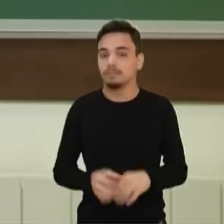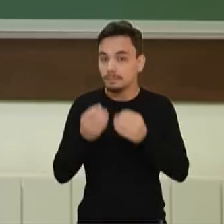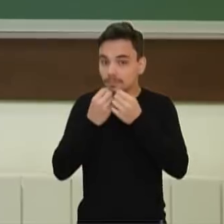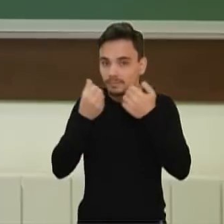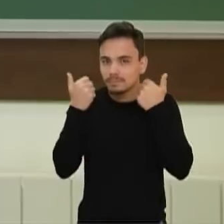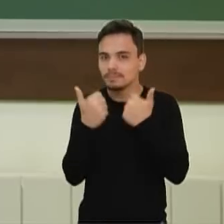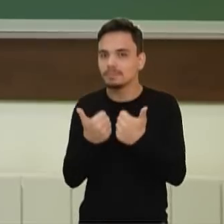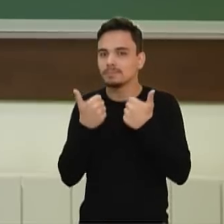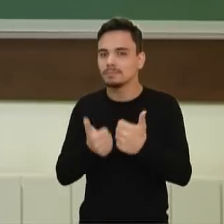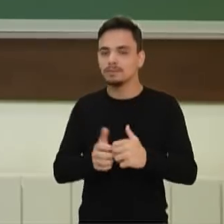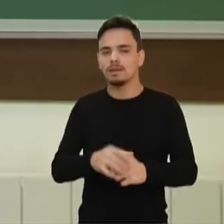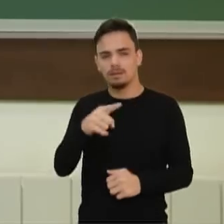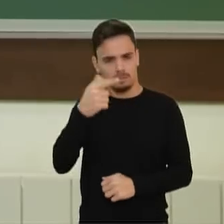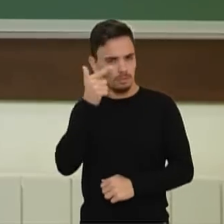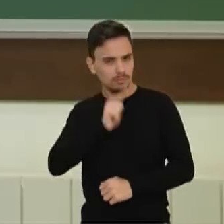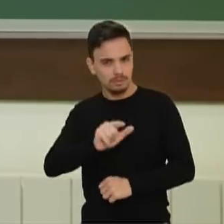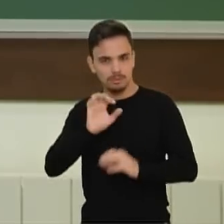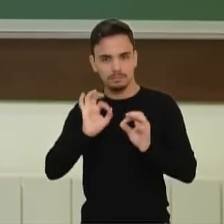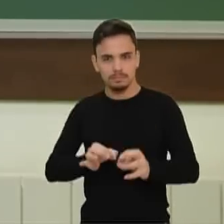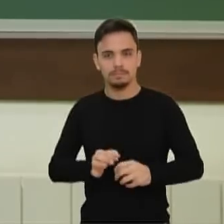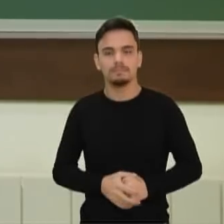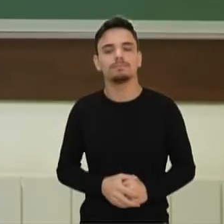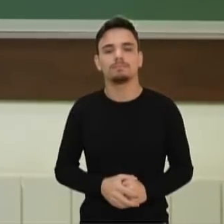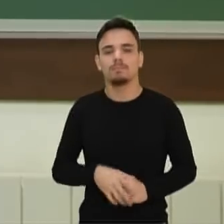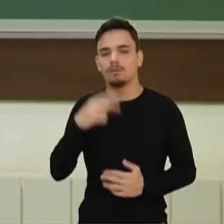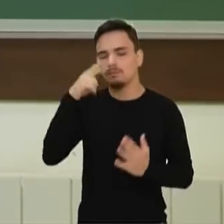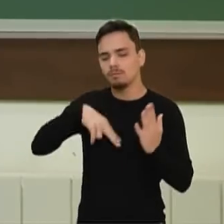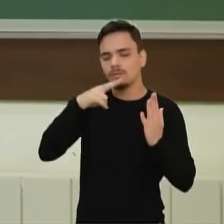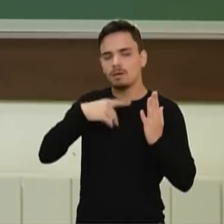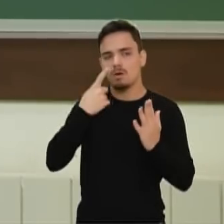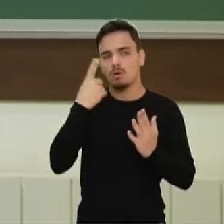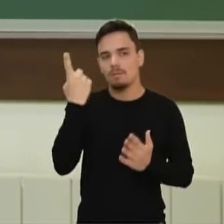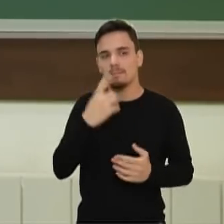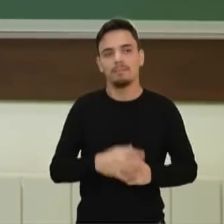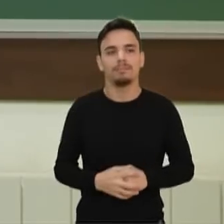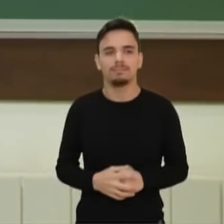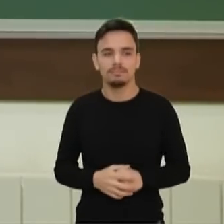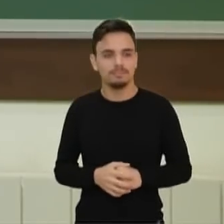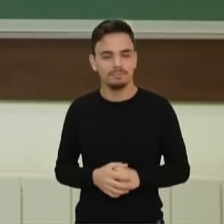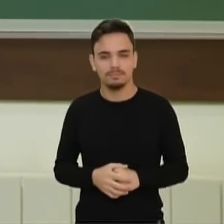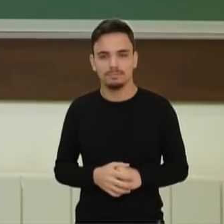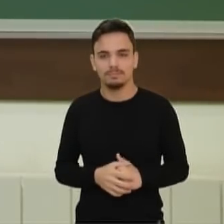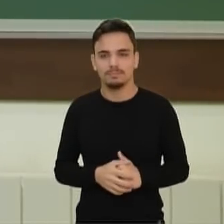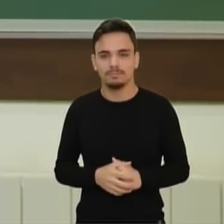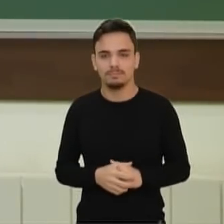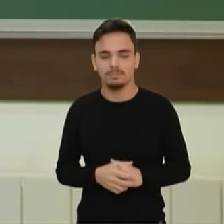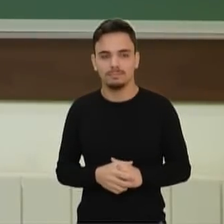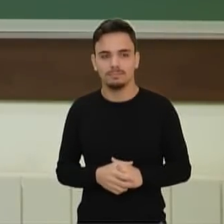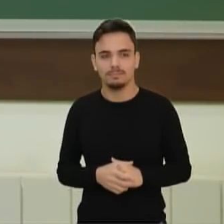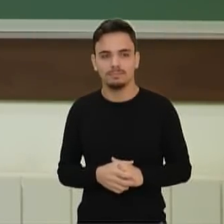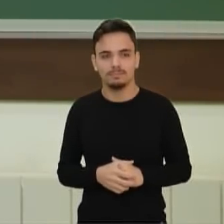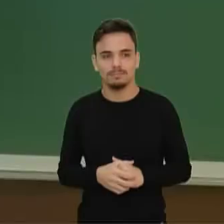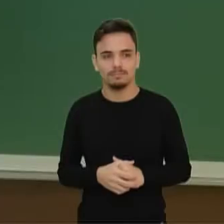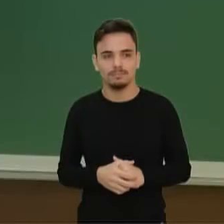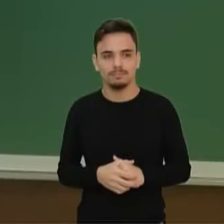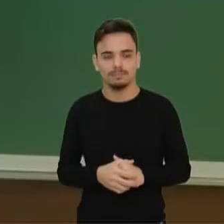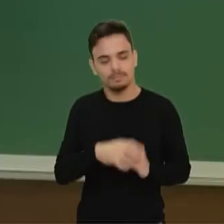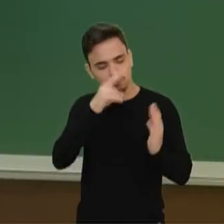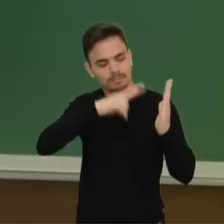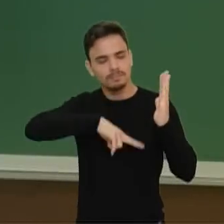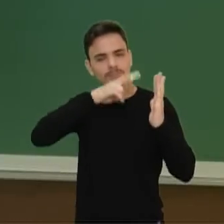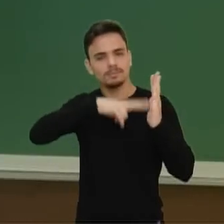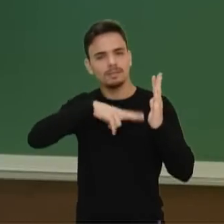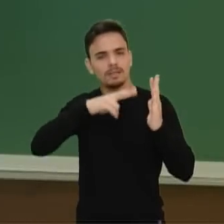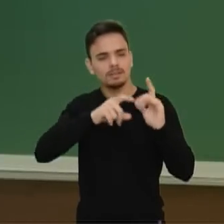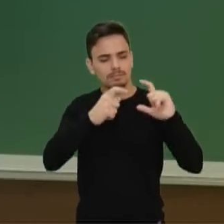Muito bem, conseguiram lá, né? Vamos verificar? Então, lá. Então, aqui. Analisando a